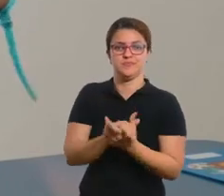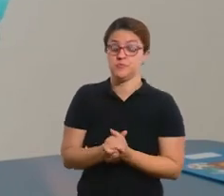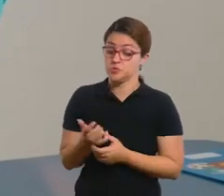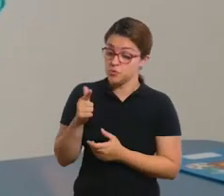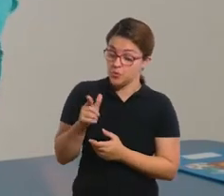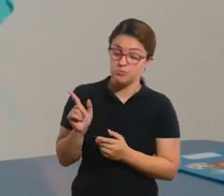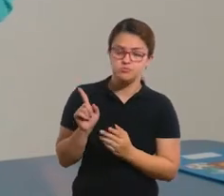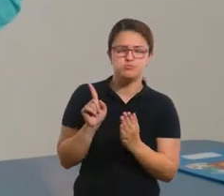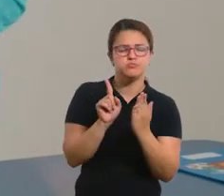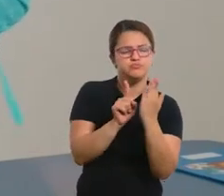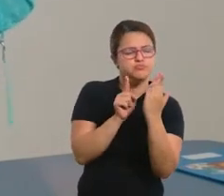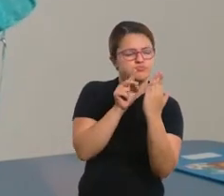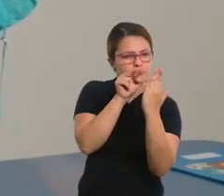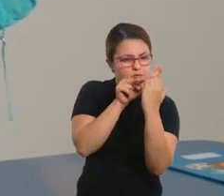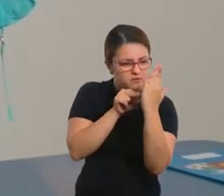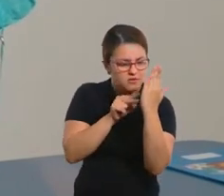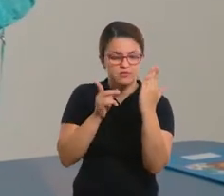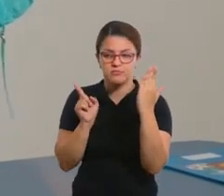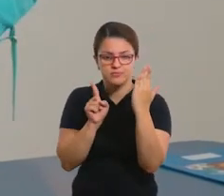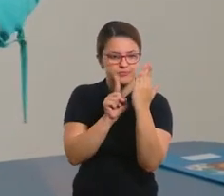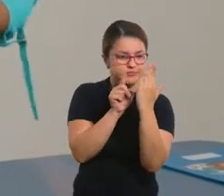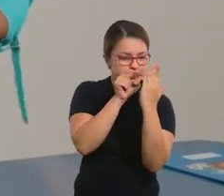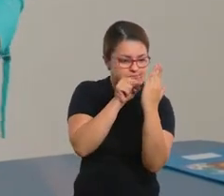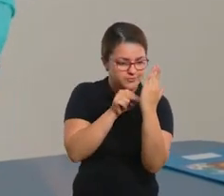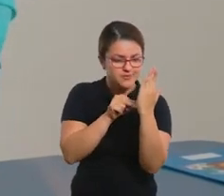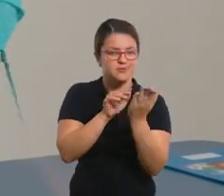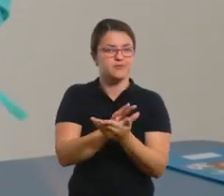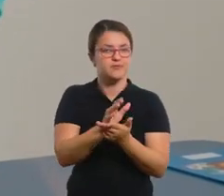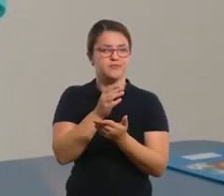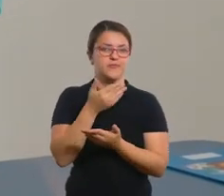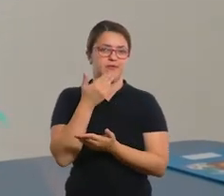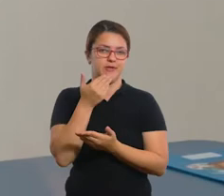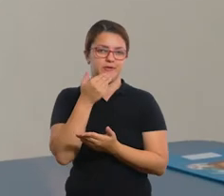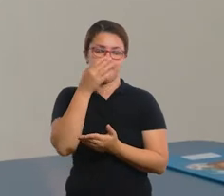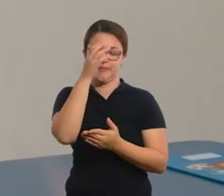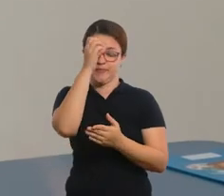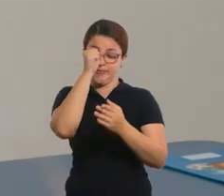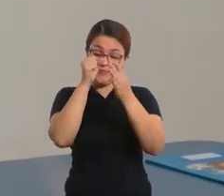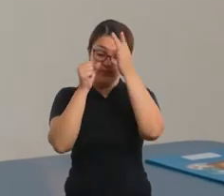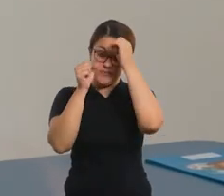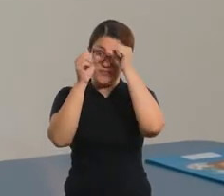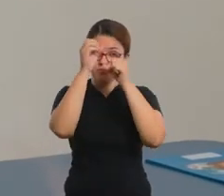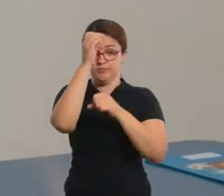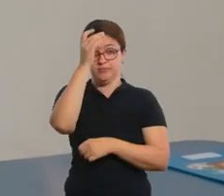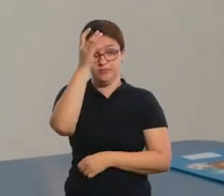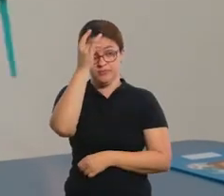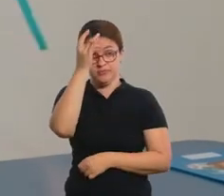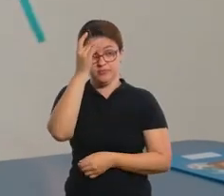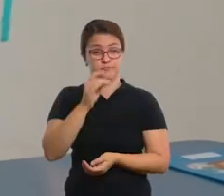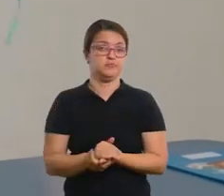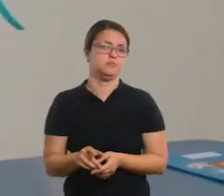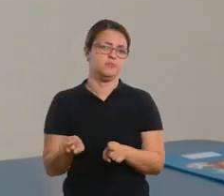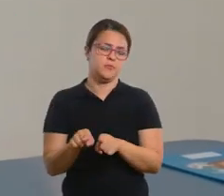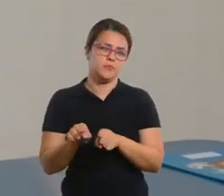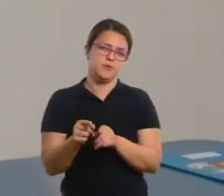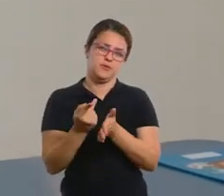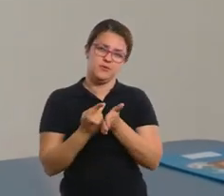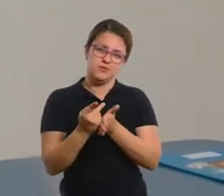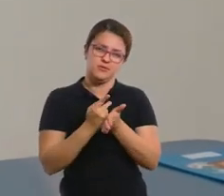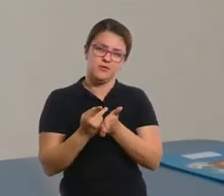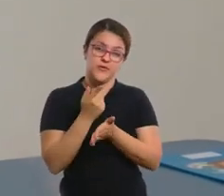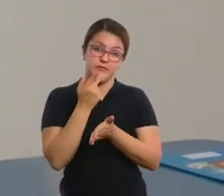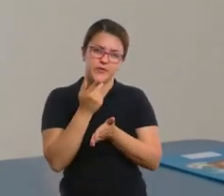que ela decore também esse texto. E aí a gente também pede para que vocês, que a criança desenhe sobre as coisas que ela